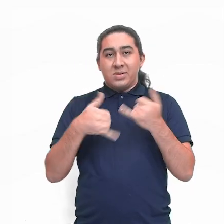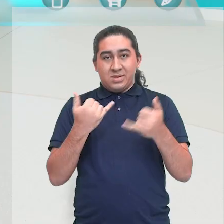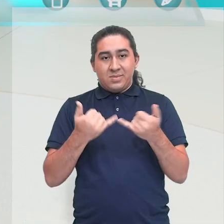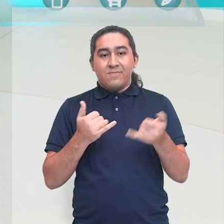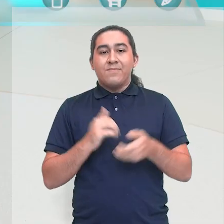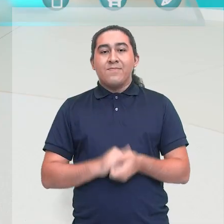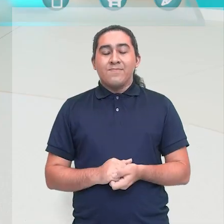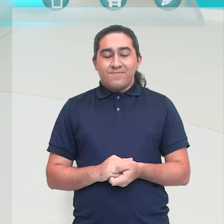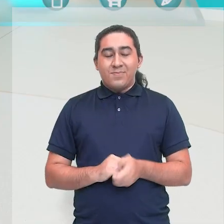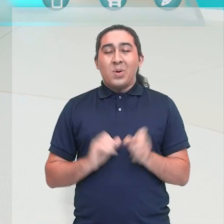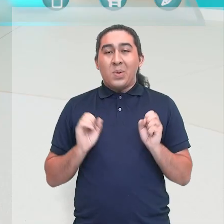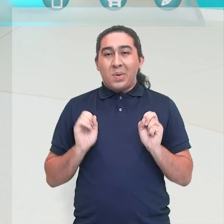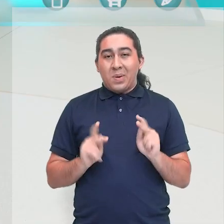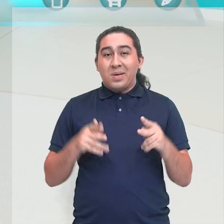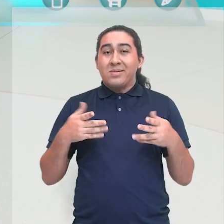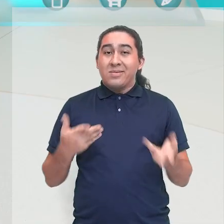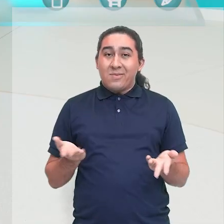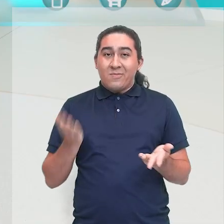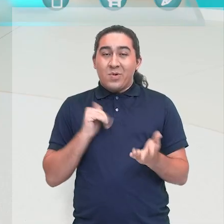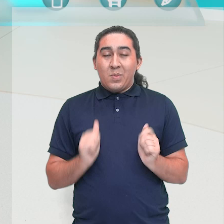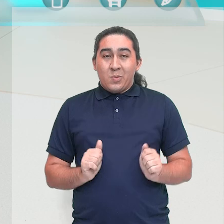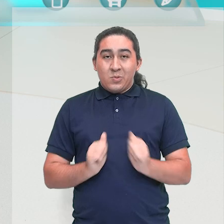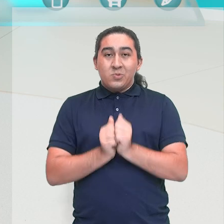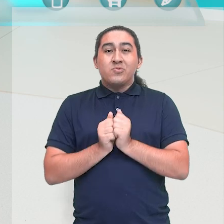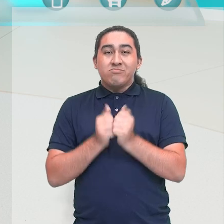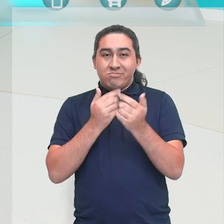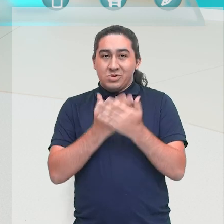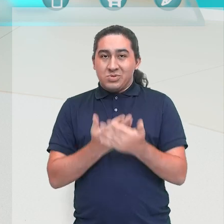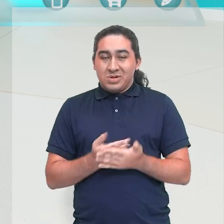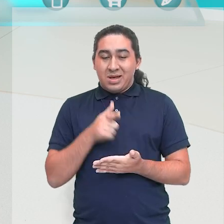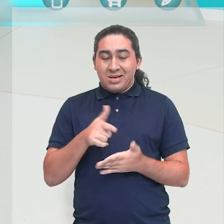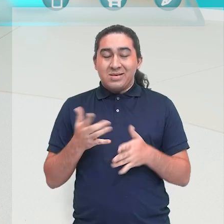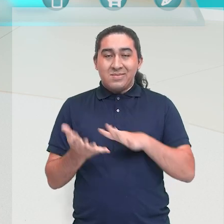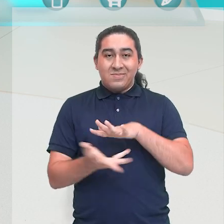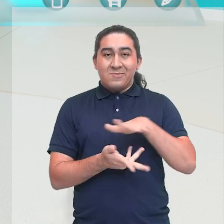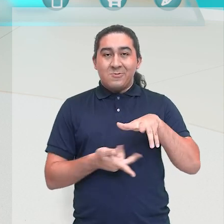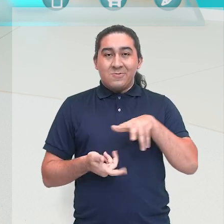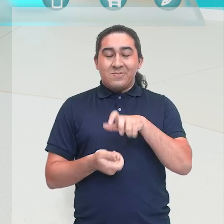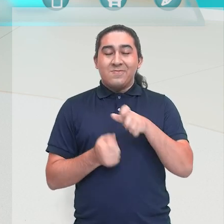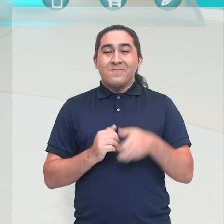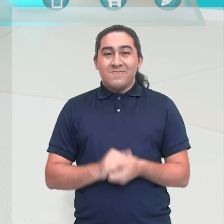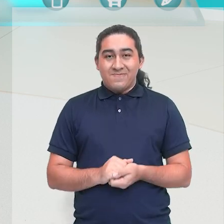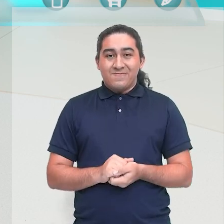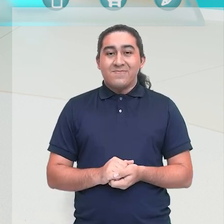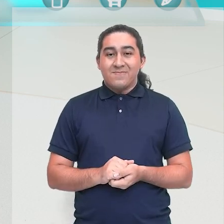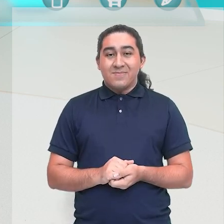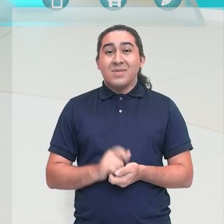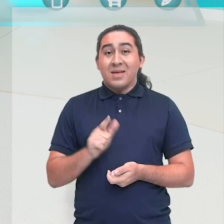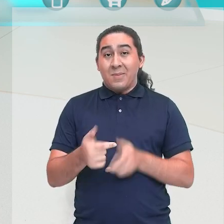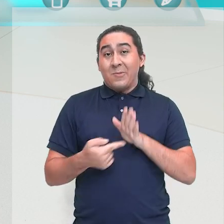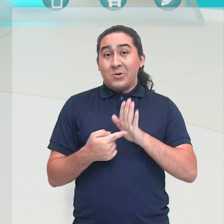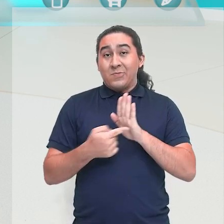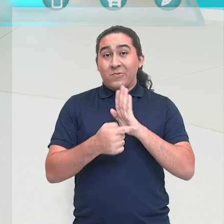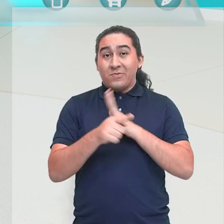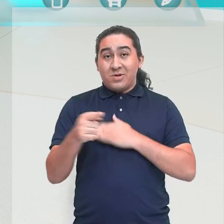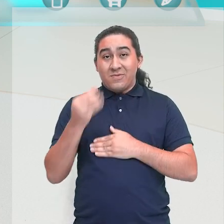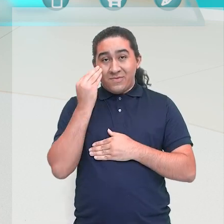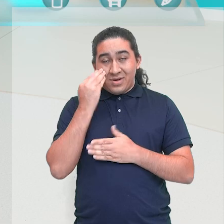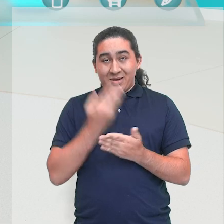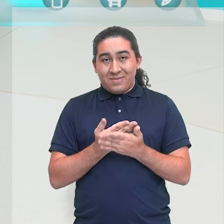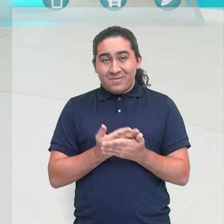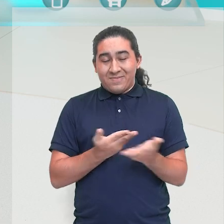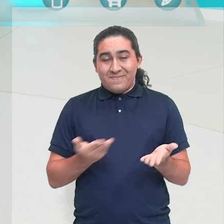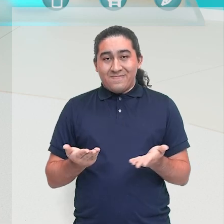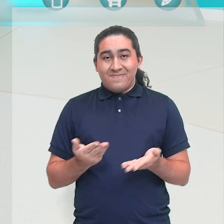lazer. Muito bem, vem então comigo desbravar esse mundo tecnológico, né, que vai ser apresentado para vocês durante a